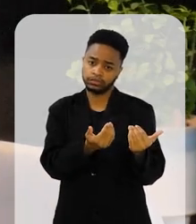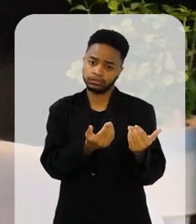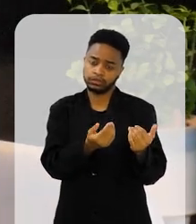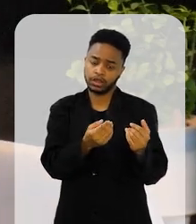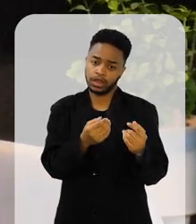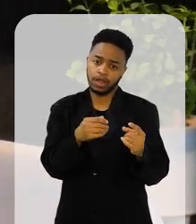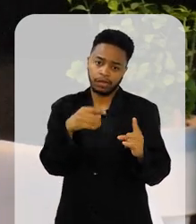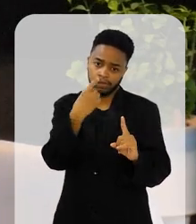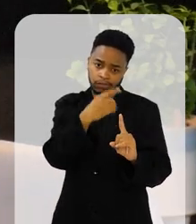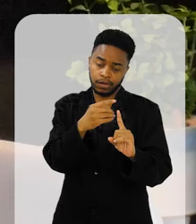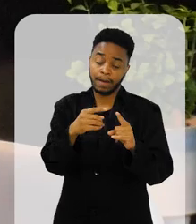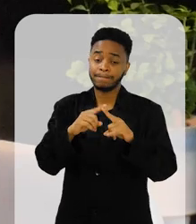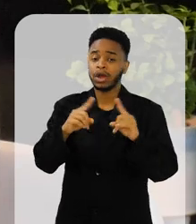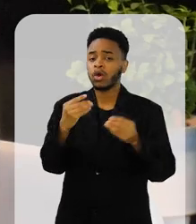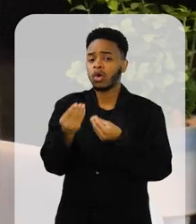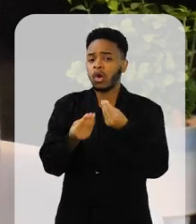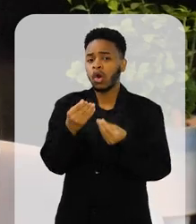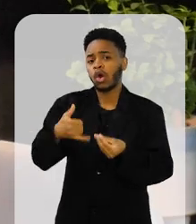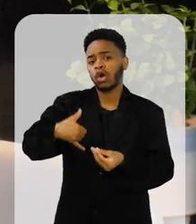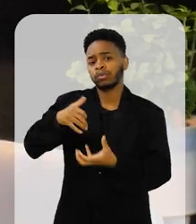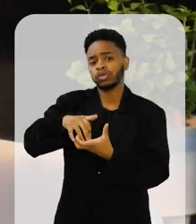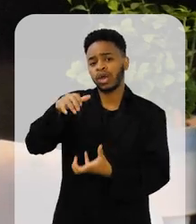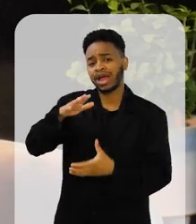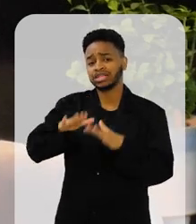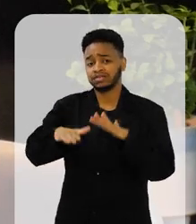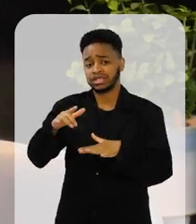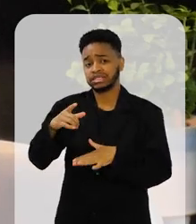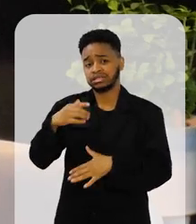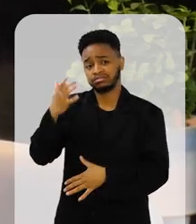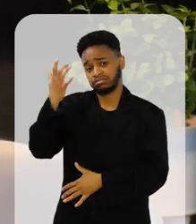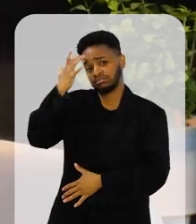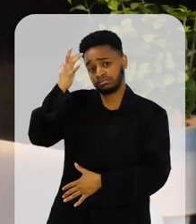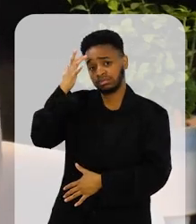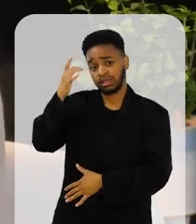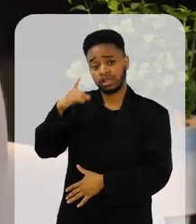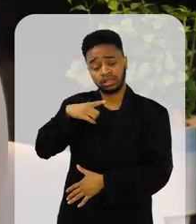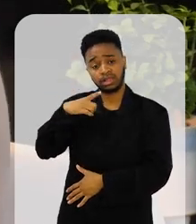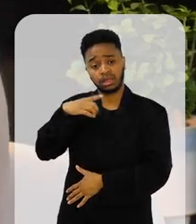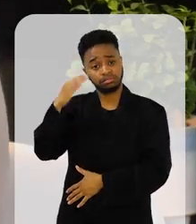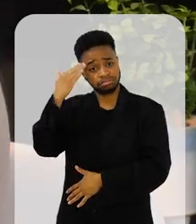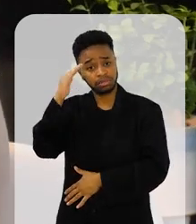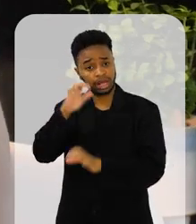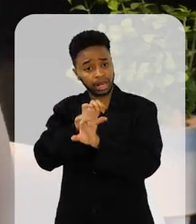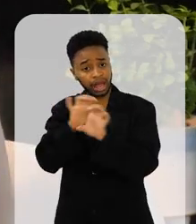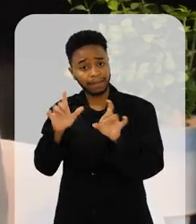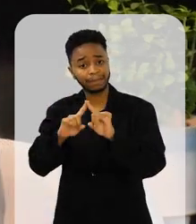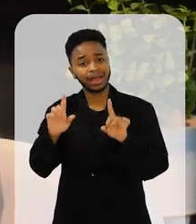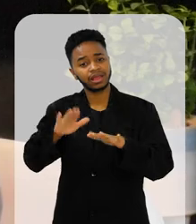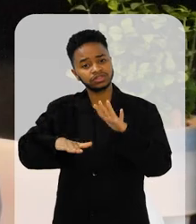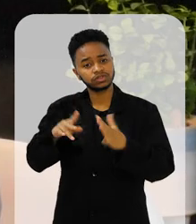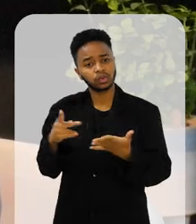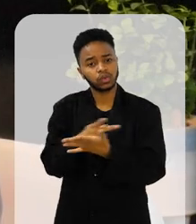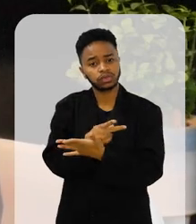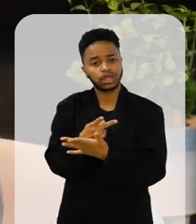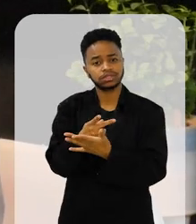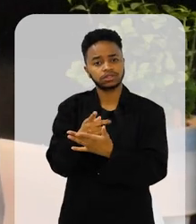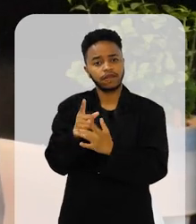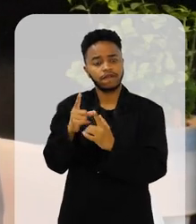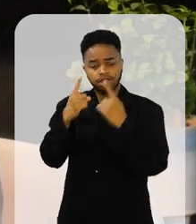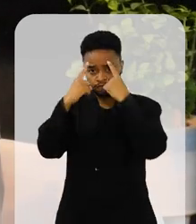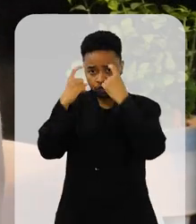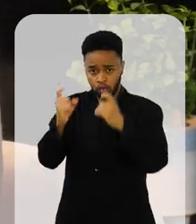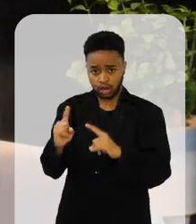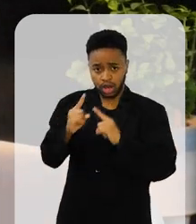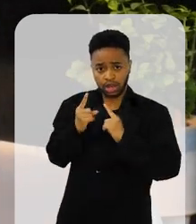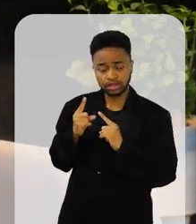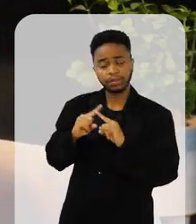que o idoso também, porque o idoso muitas vezes ele está lúcido, ele está na ativa, mas ele sofre aquela agressão. E